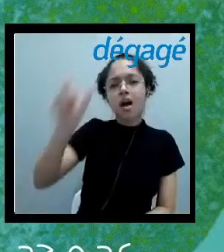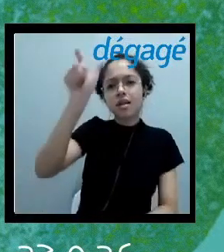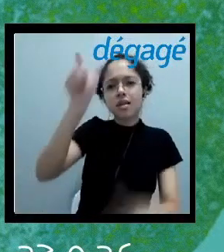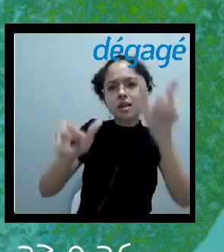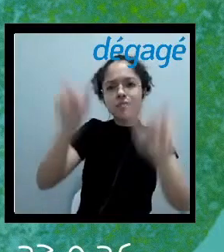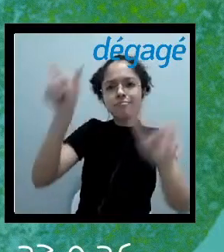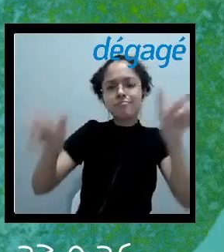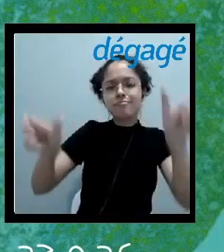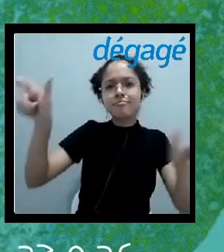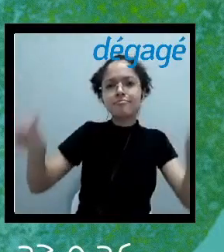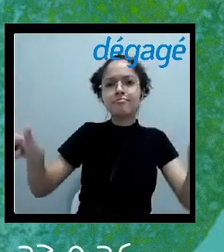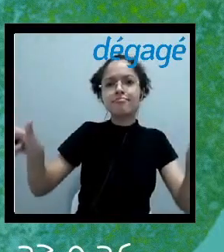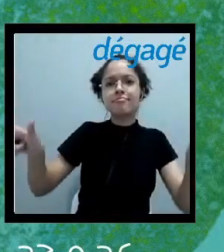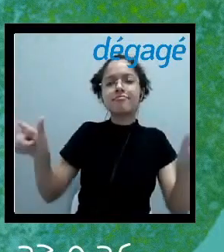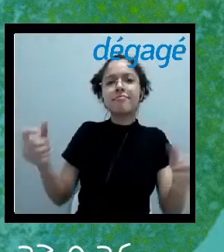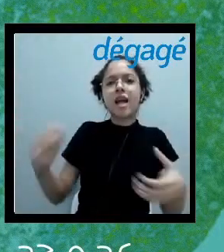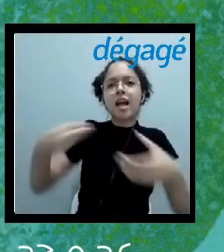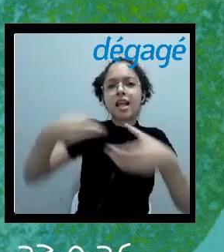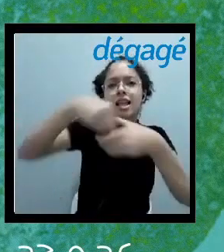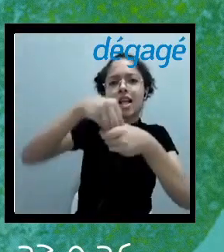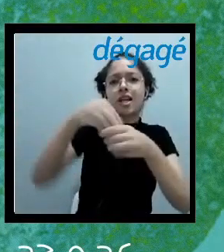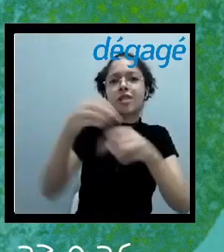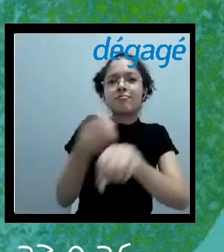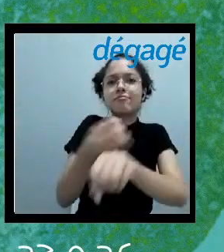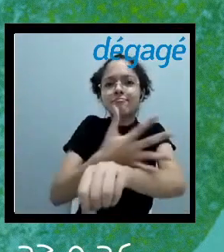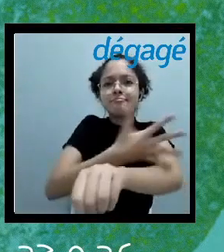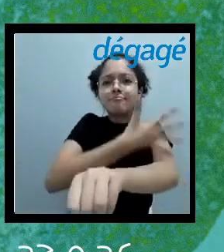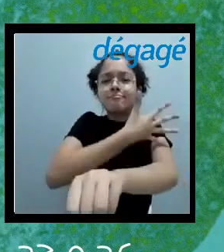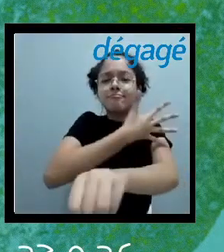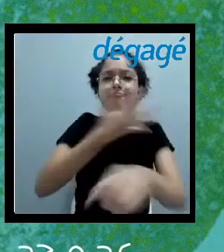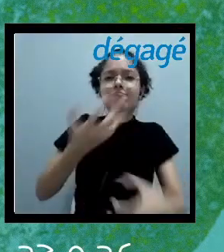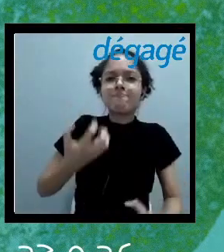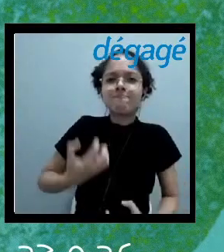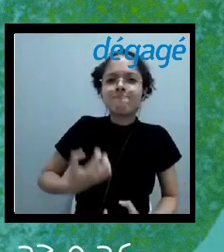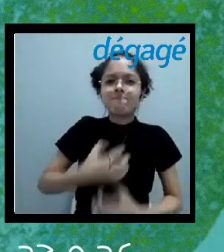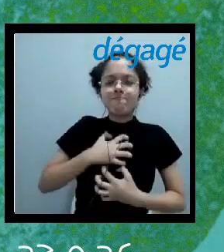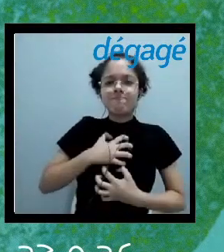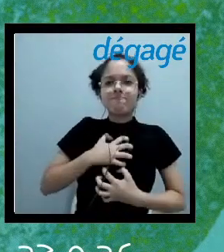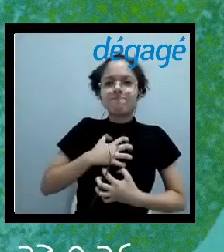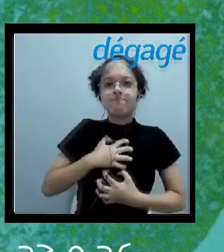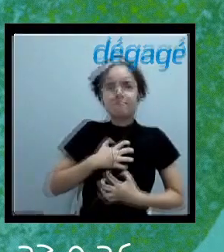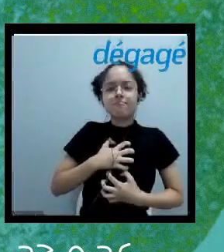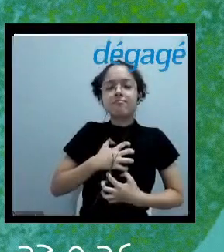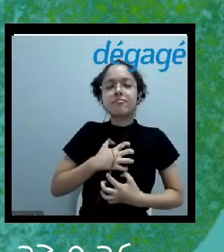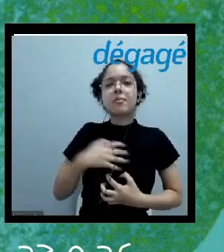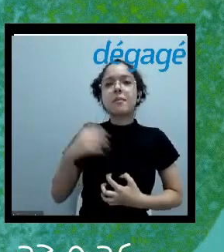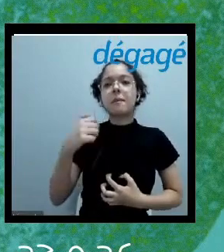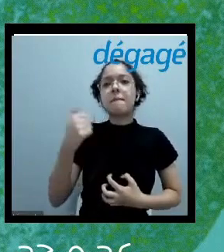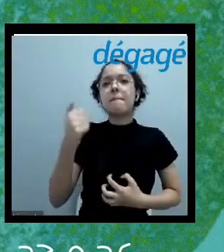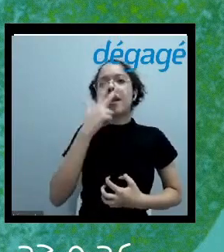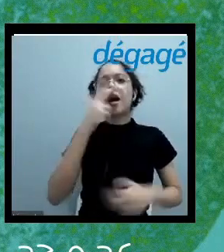irmanado num sentimento profundo, siga em estado de permanente criação.